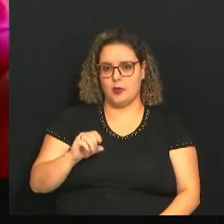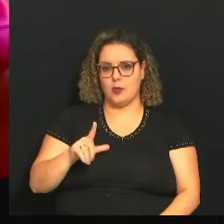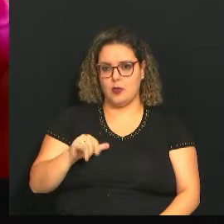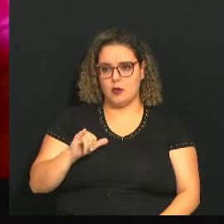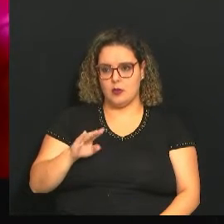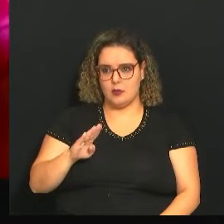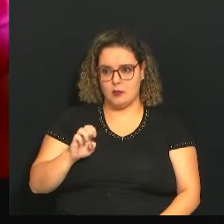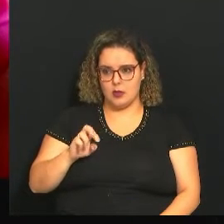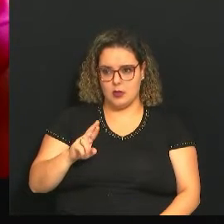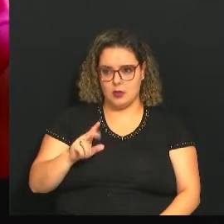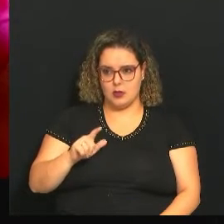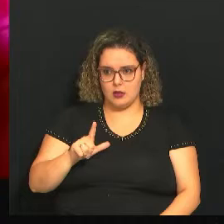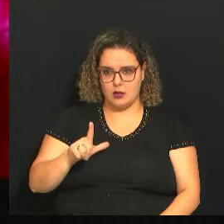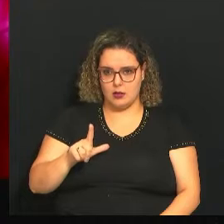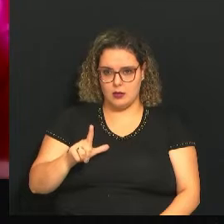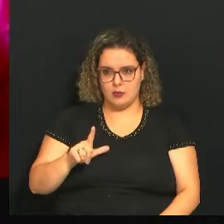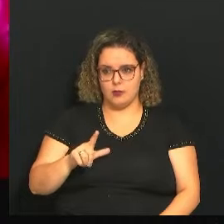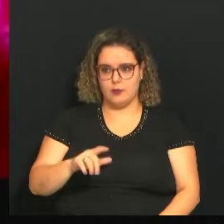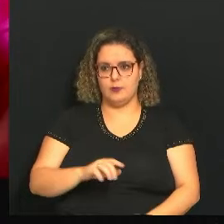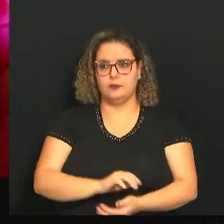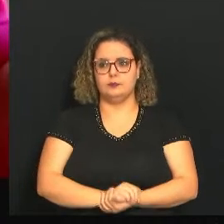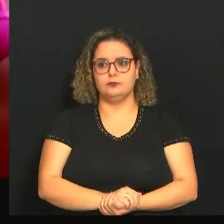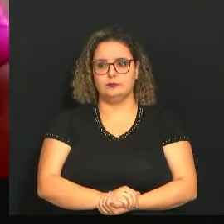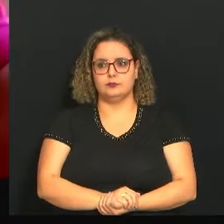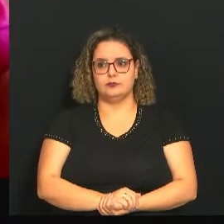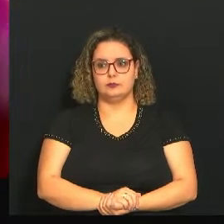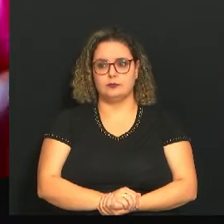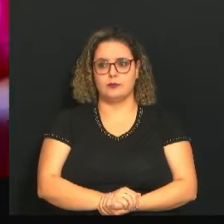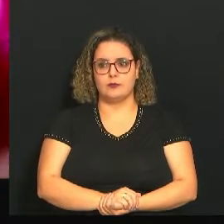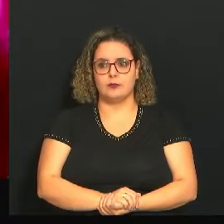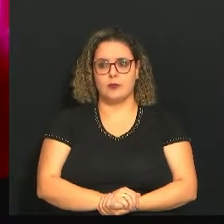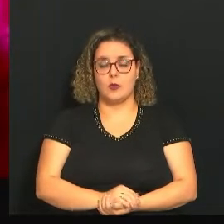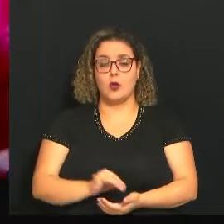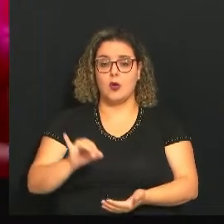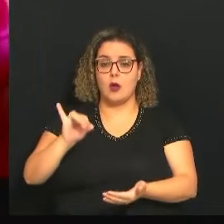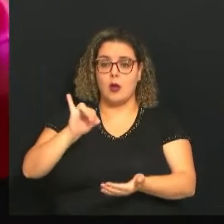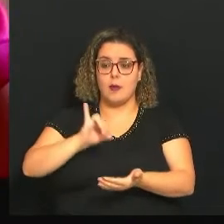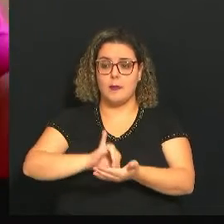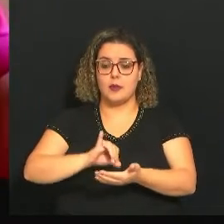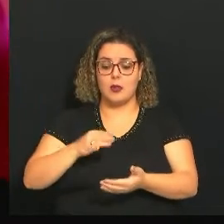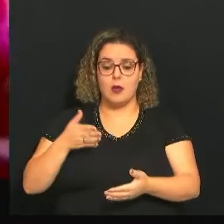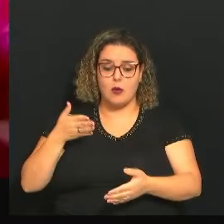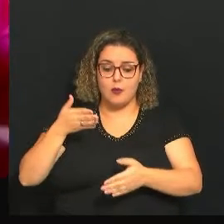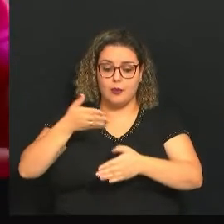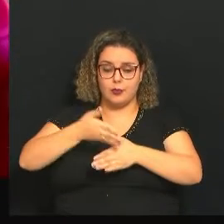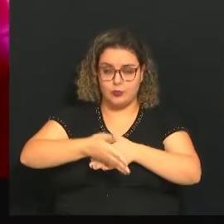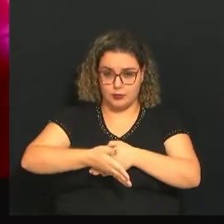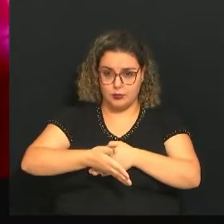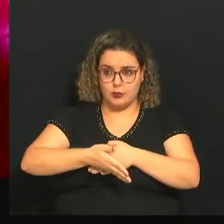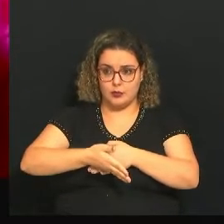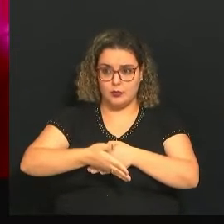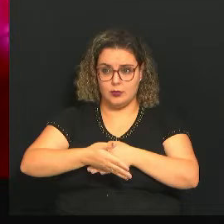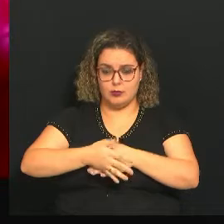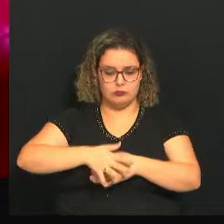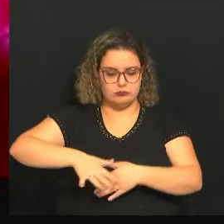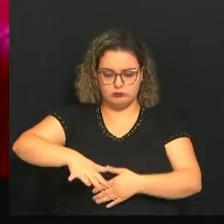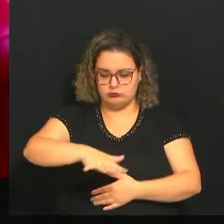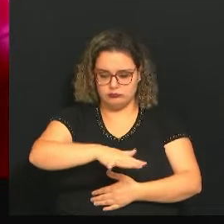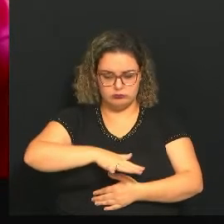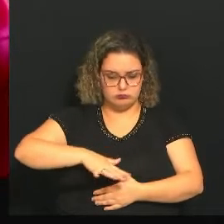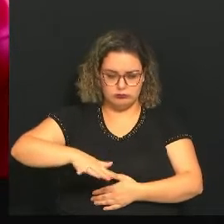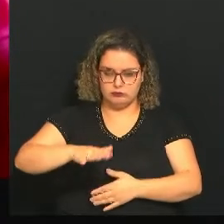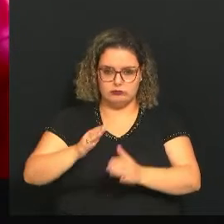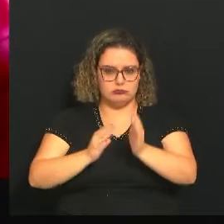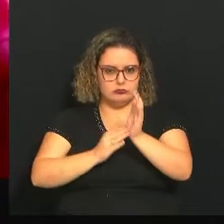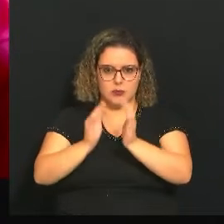baseado lá no consenso de Washington, que o capital entraria para disputar o setor público, né? Que a gente